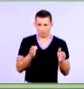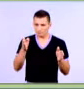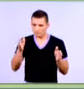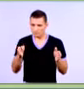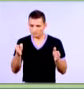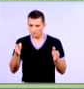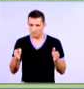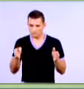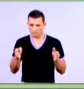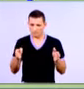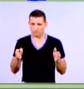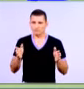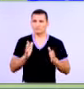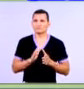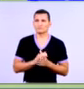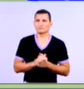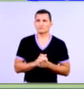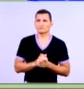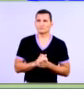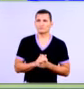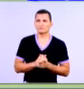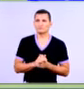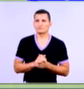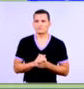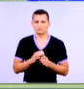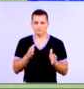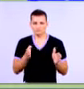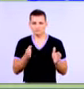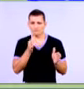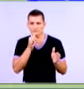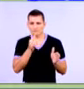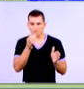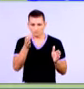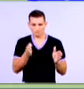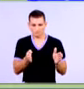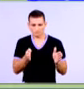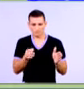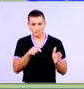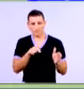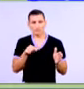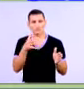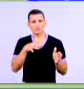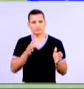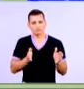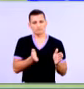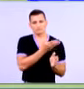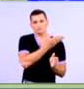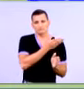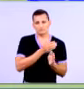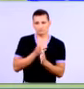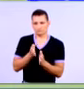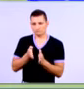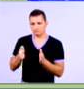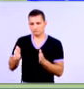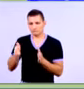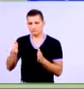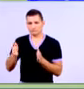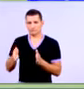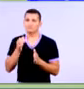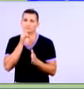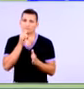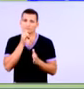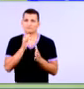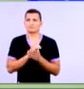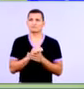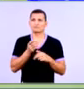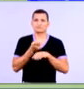a cada repetição, ela descarta metade. Então, por exemplo, eu digo o seguinte, olha, procura para mim o elemento 4. O